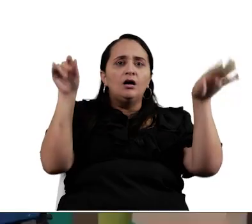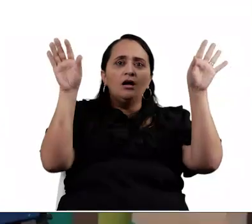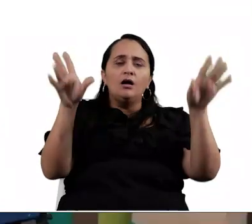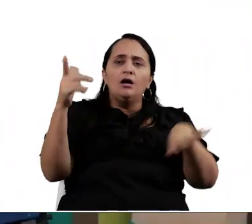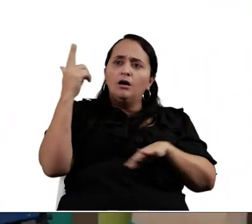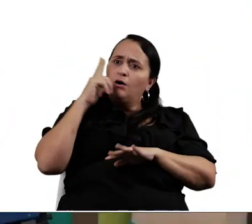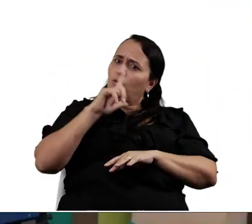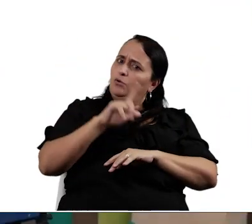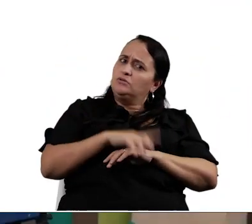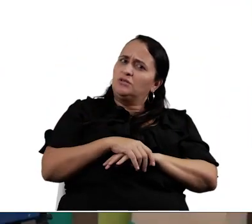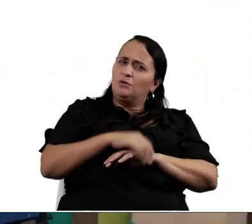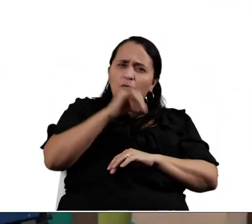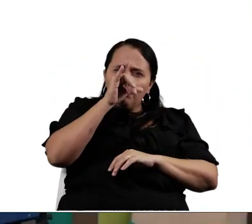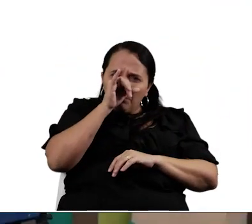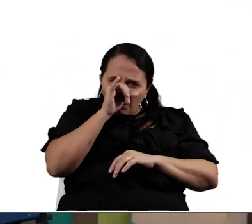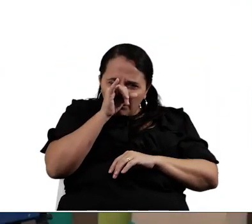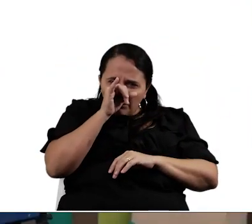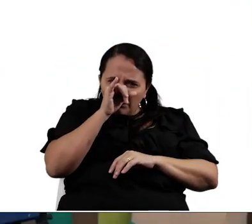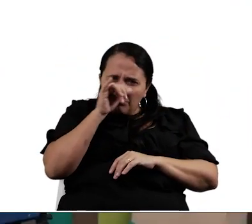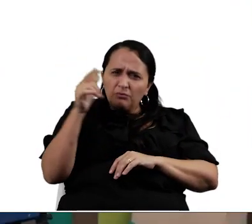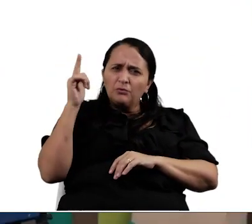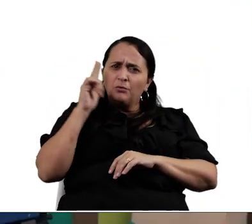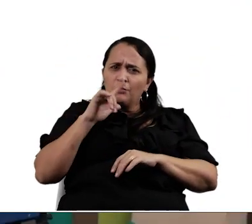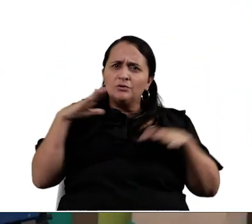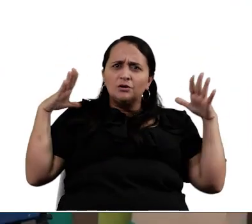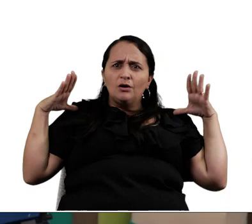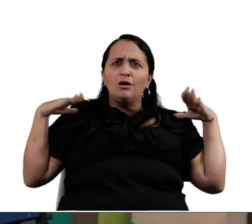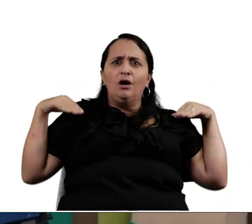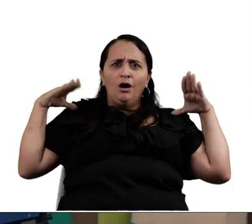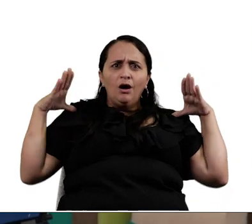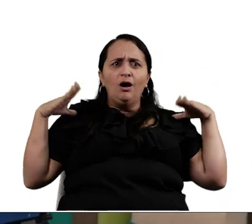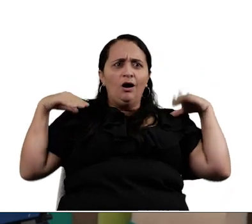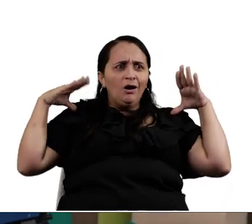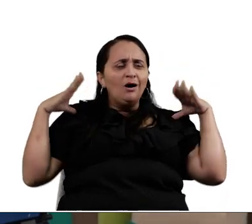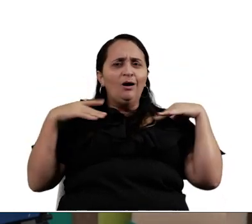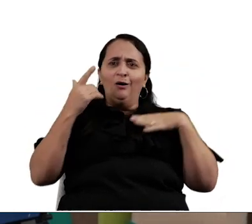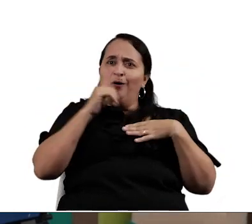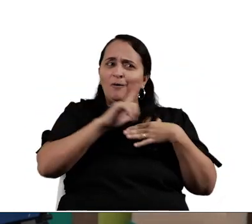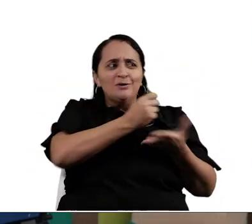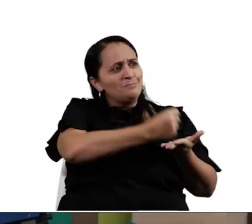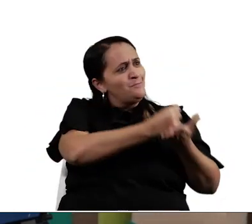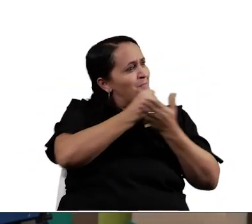milhafre. Imagina, gente, o porquinho lá voando no céu junto com o milhafre.